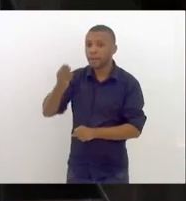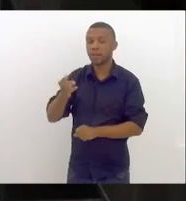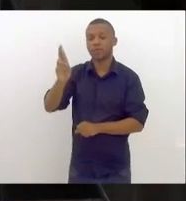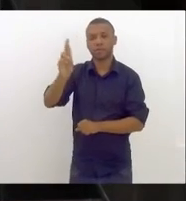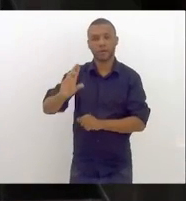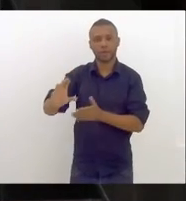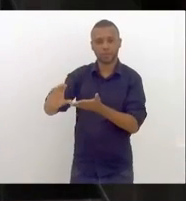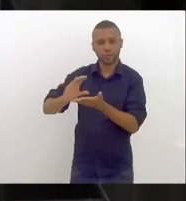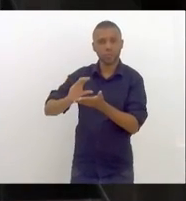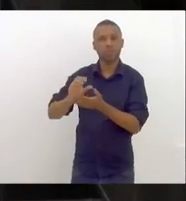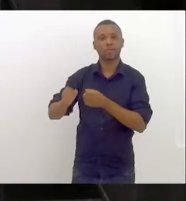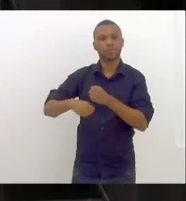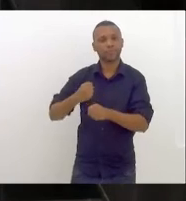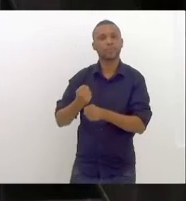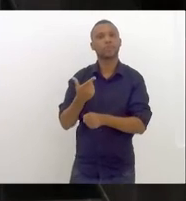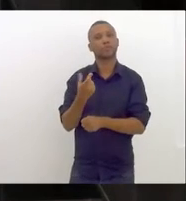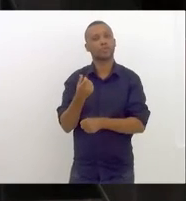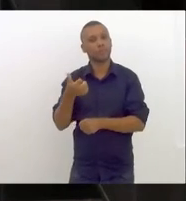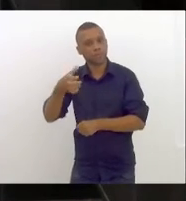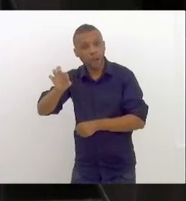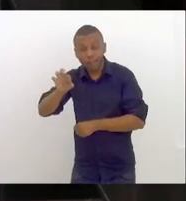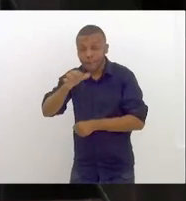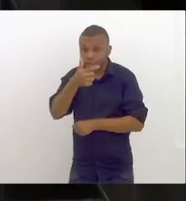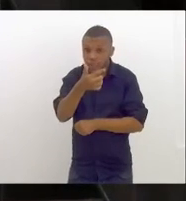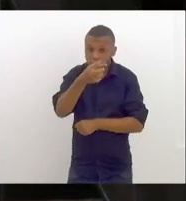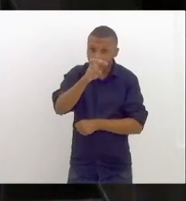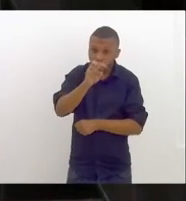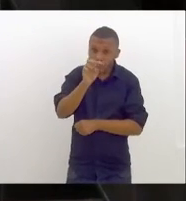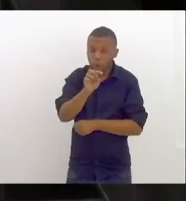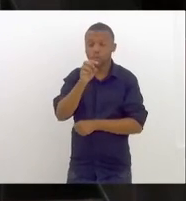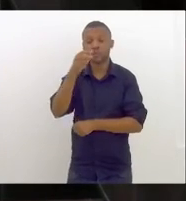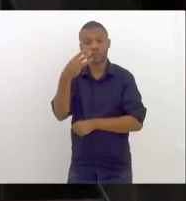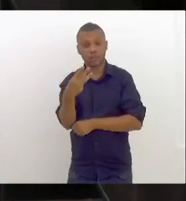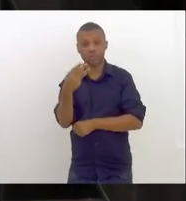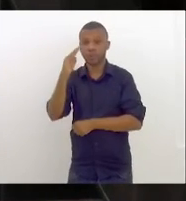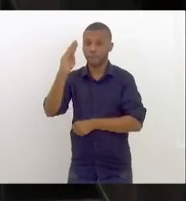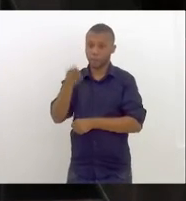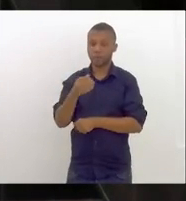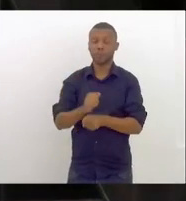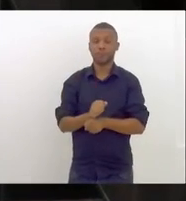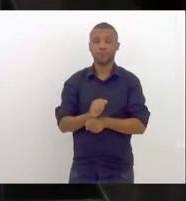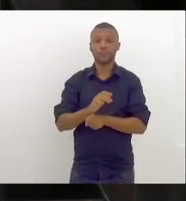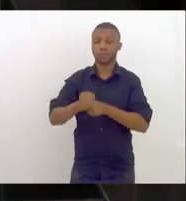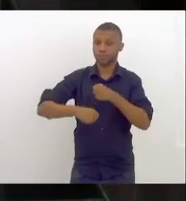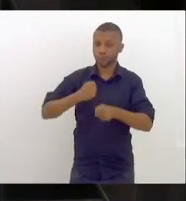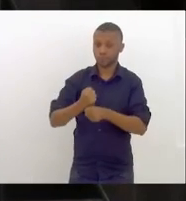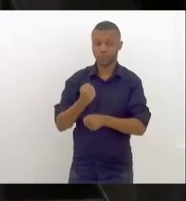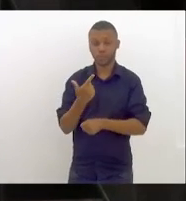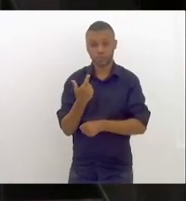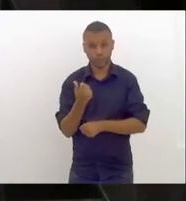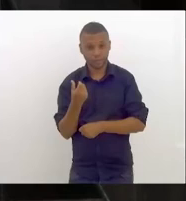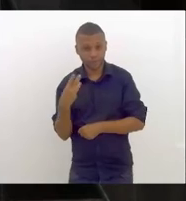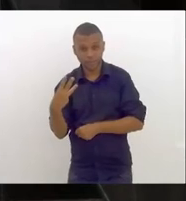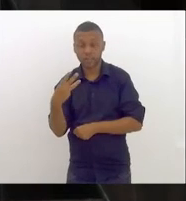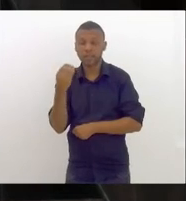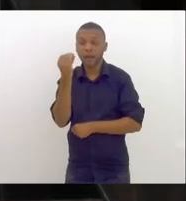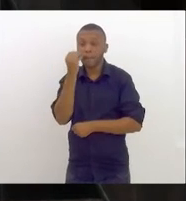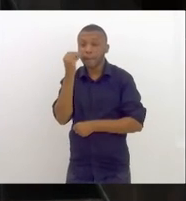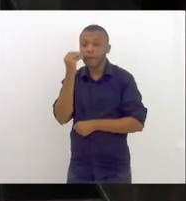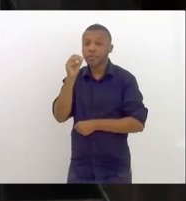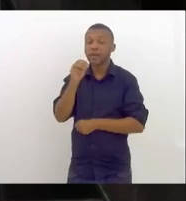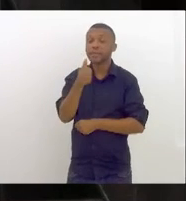o orçamento de 2019 era de 25.3 bilhões e a programação para 2023 é de 17.1